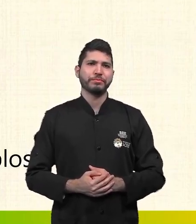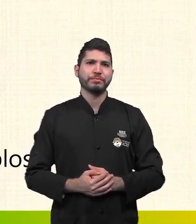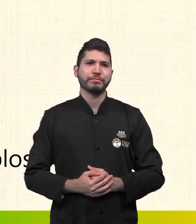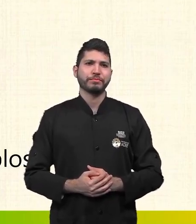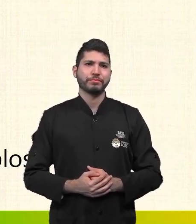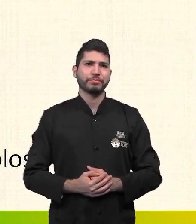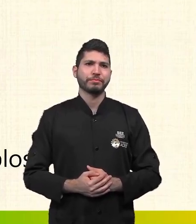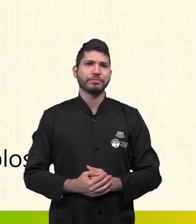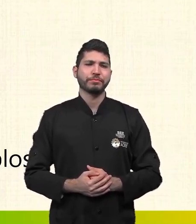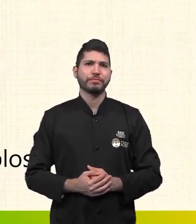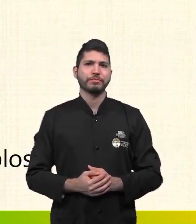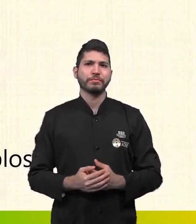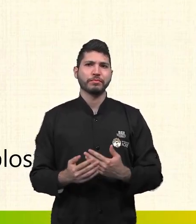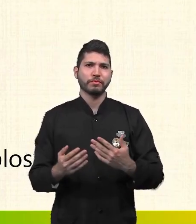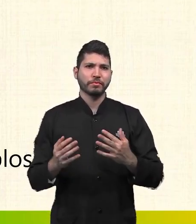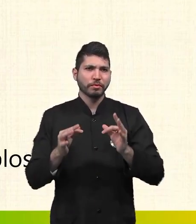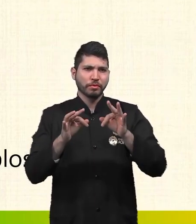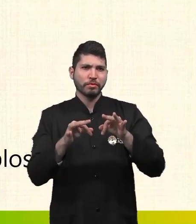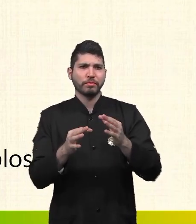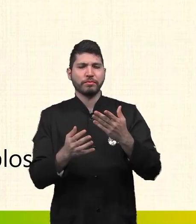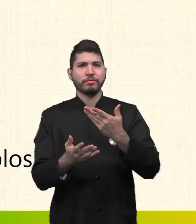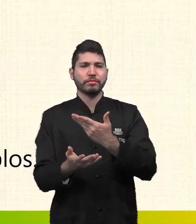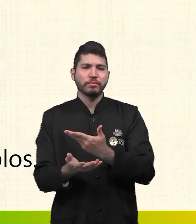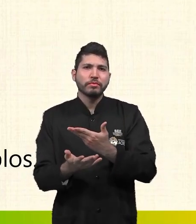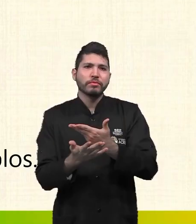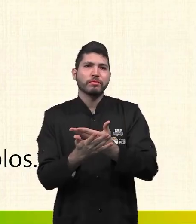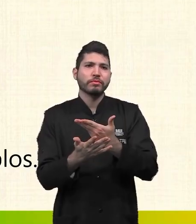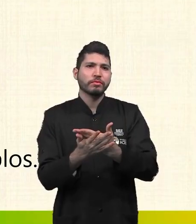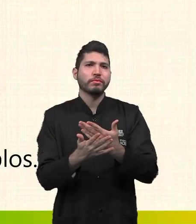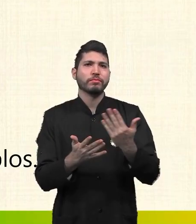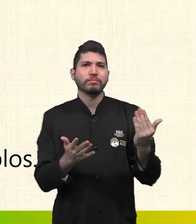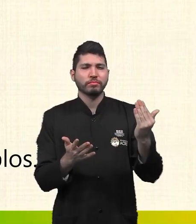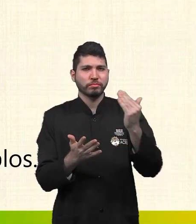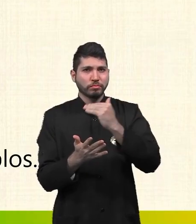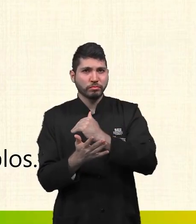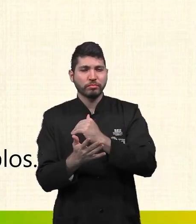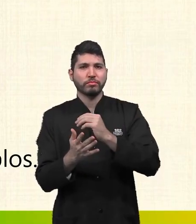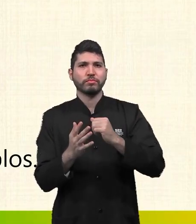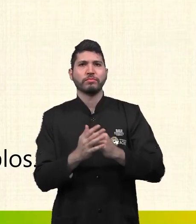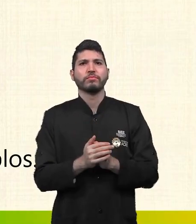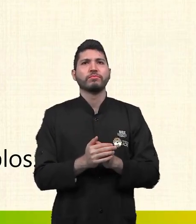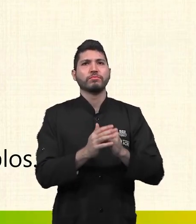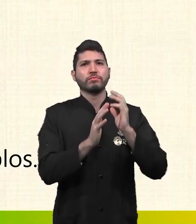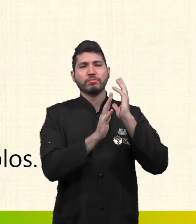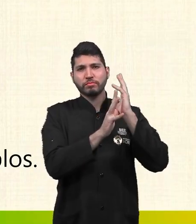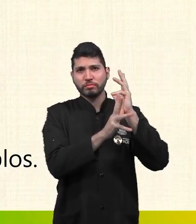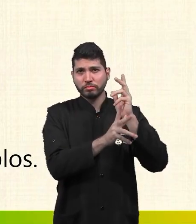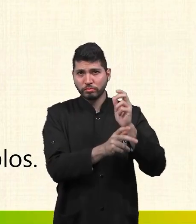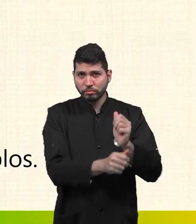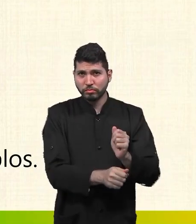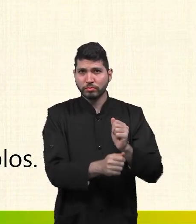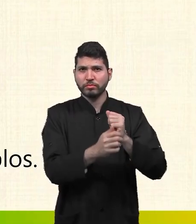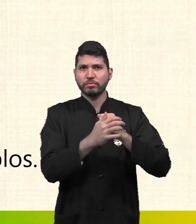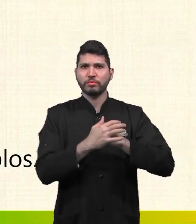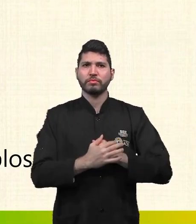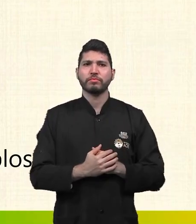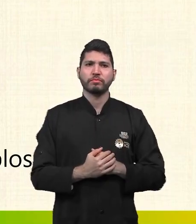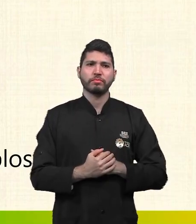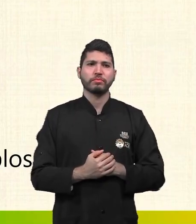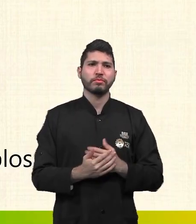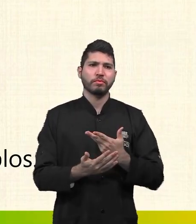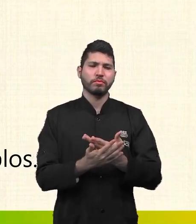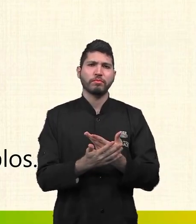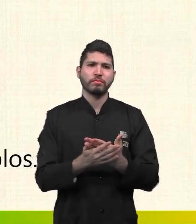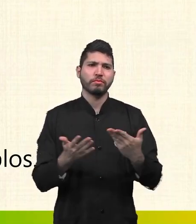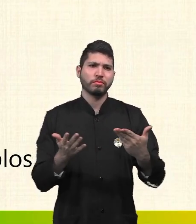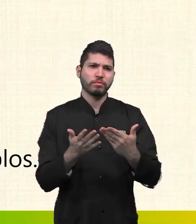Chegamos ao finalzinho da nossa aula, vamos revisar, let's review Falamos hoje na aula sobre